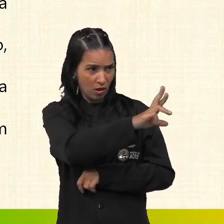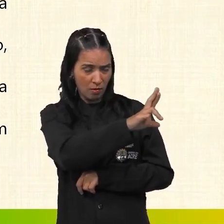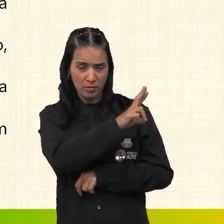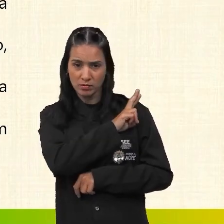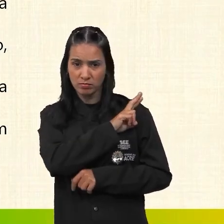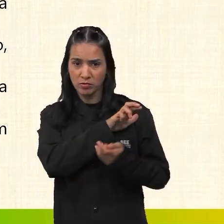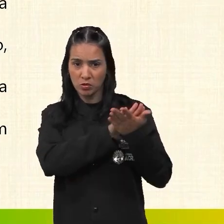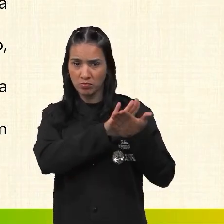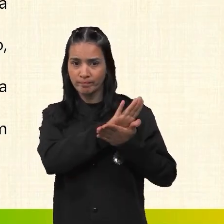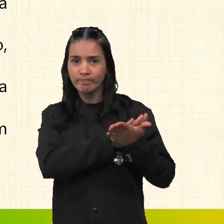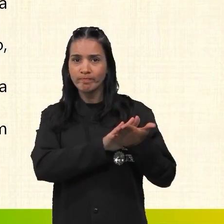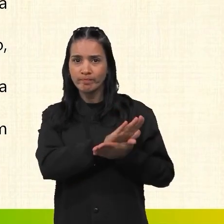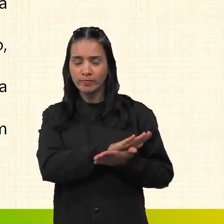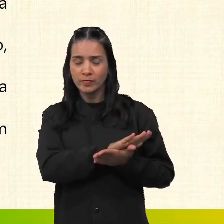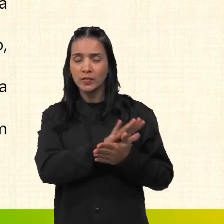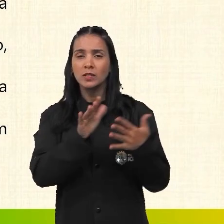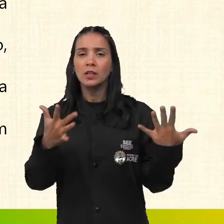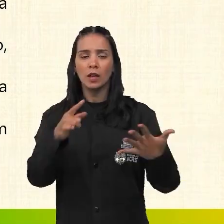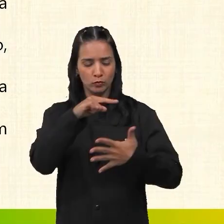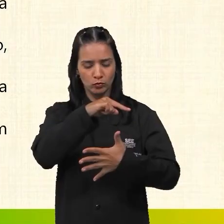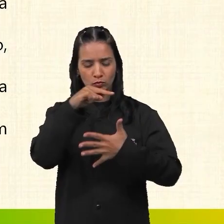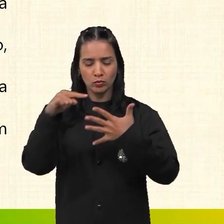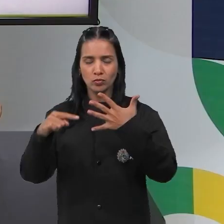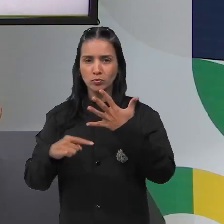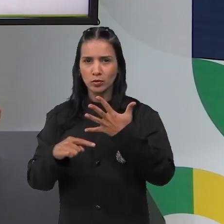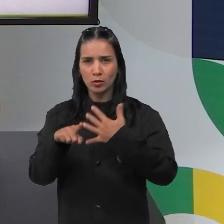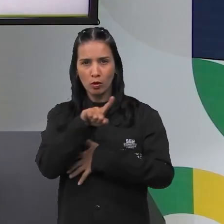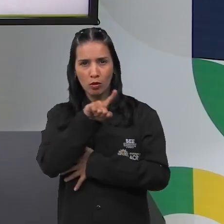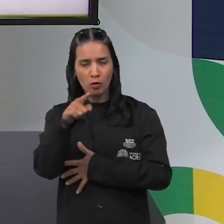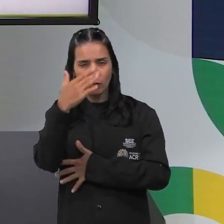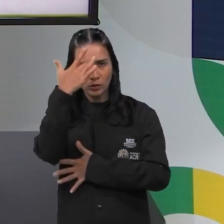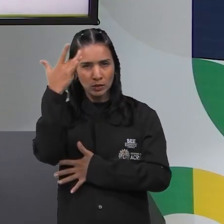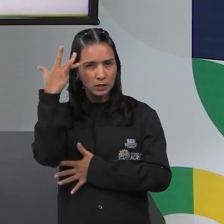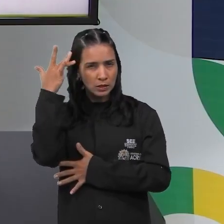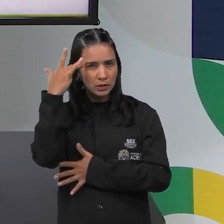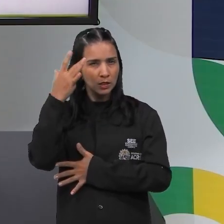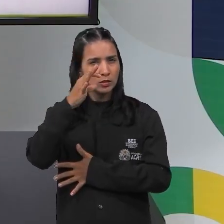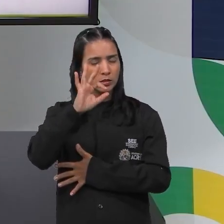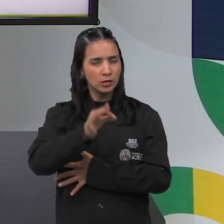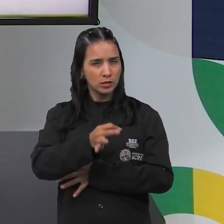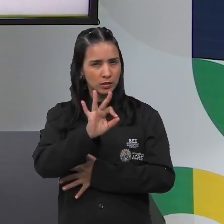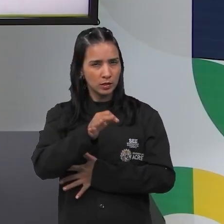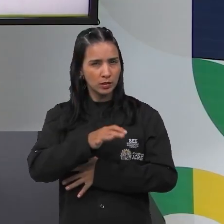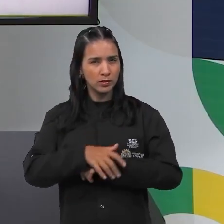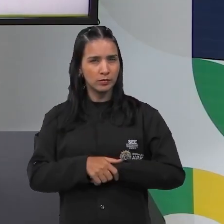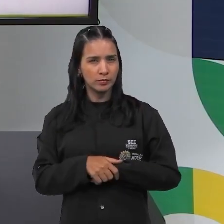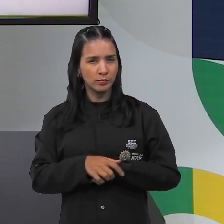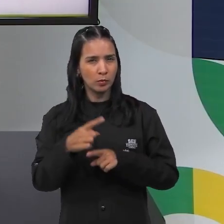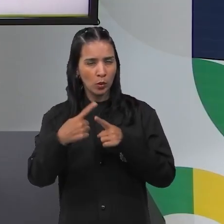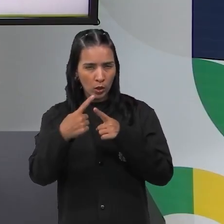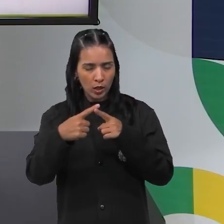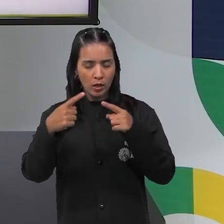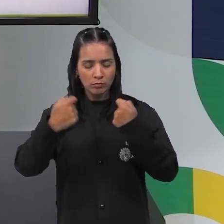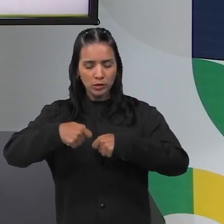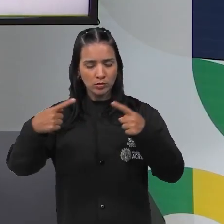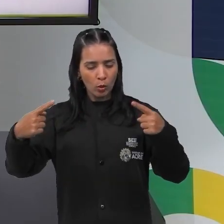jantar. Então, qual dessas opções você acredita que se encaixa melhor na nossa resposta